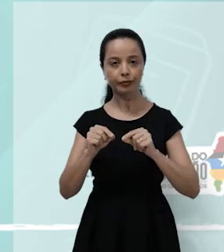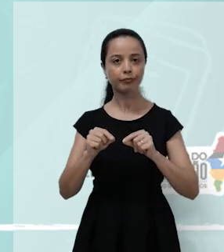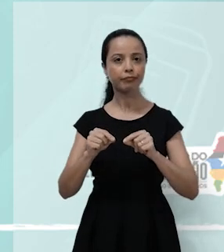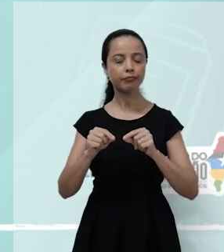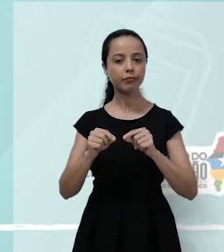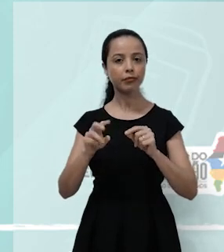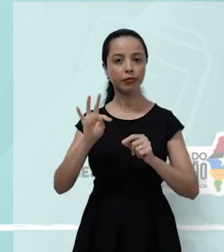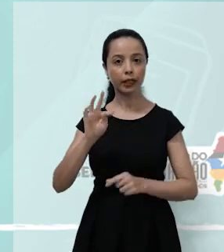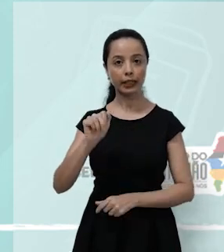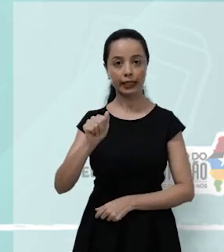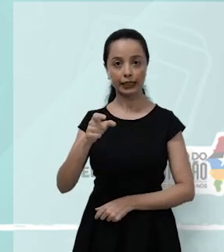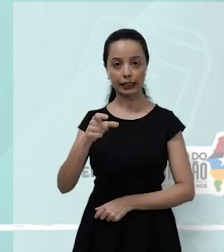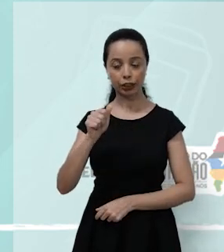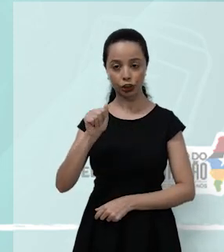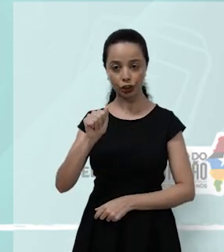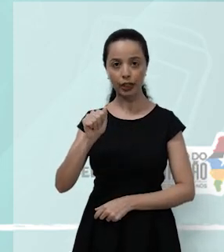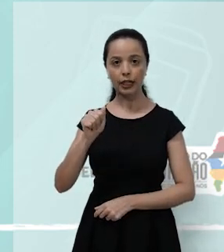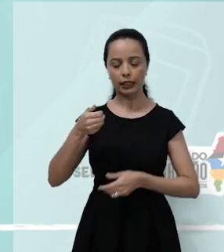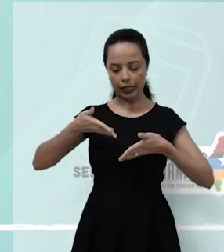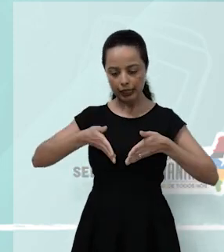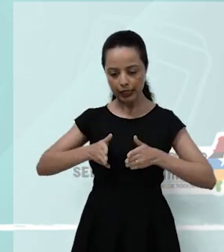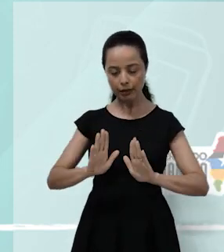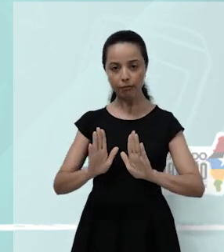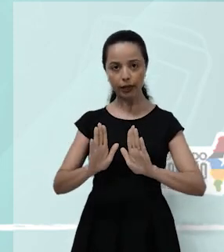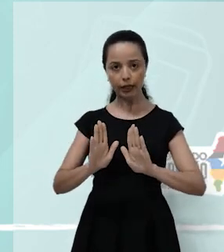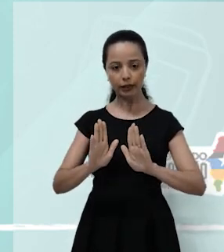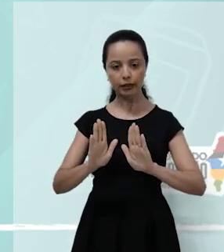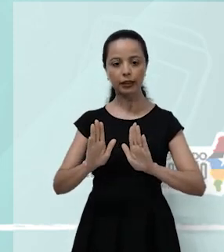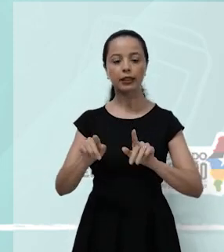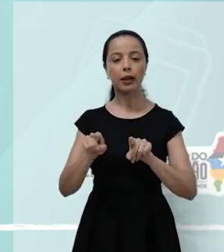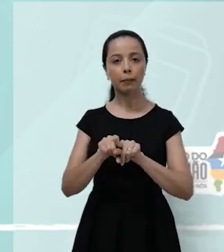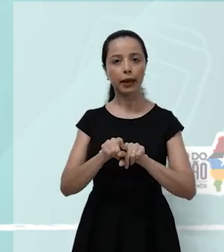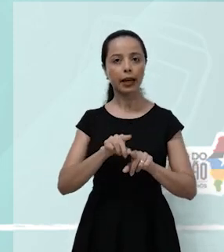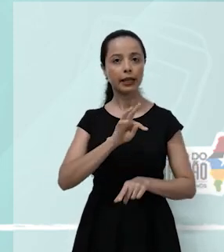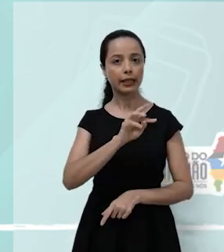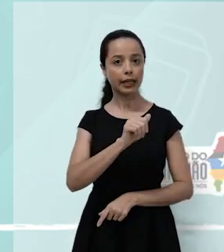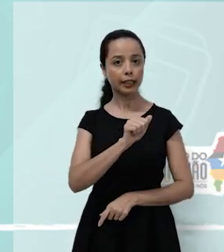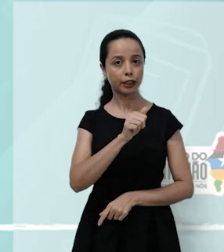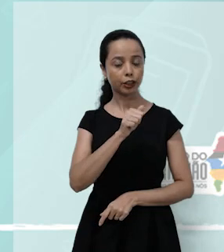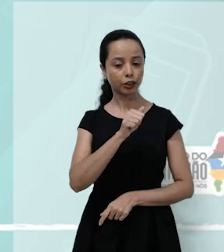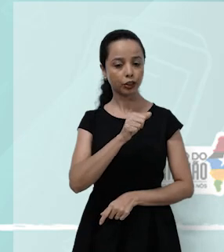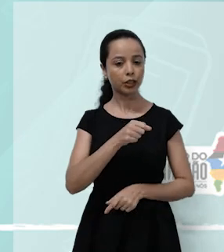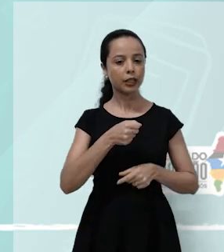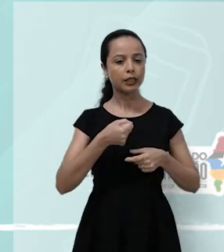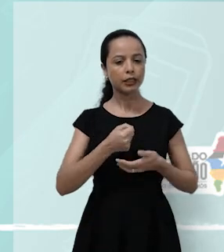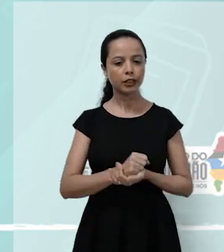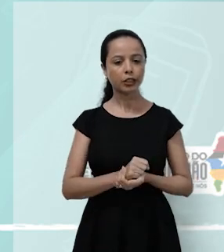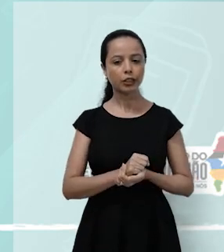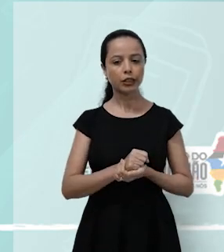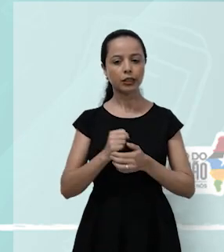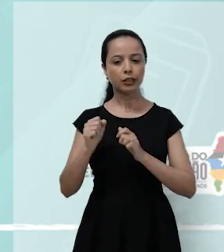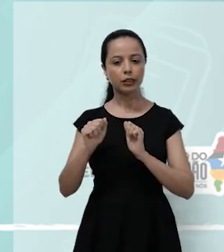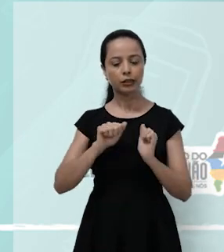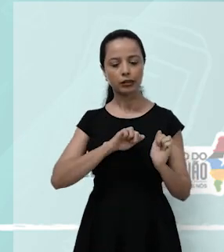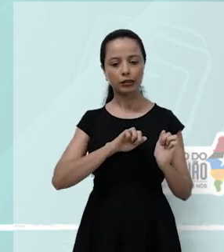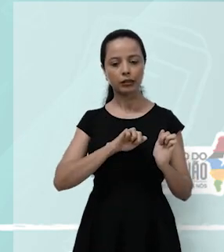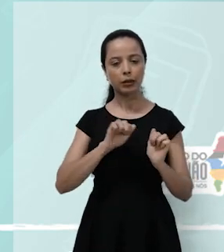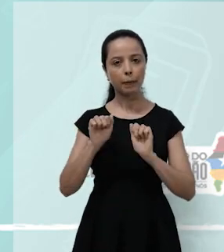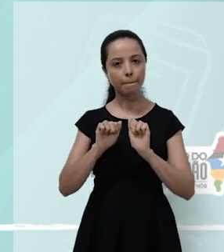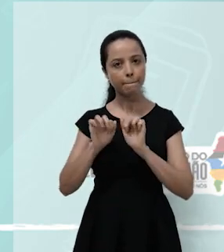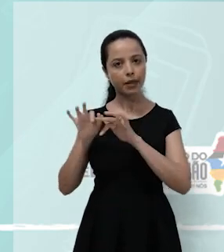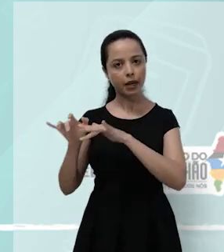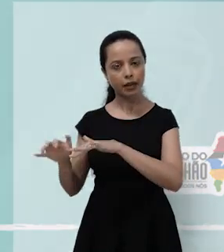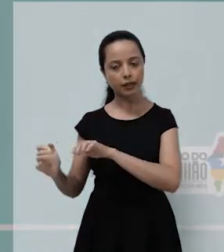imigração, tem que dar aproximadamente igual à soma da taxa de emigração e a taxa de